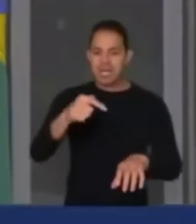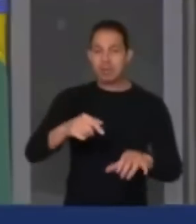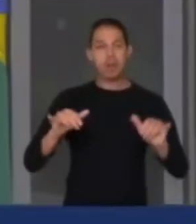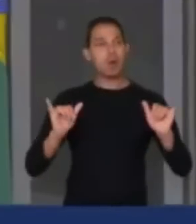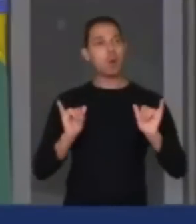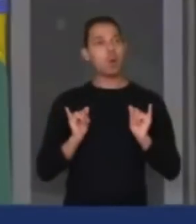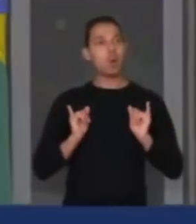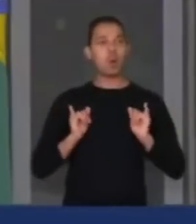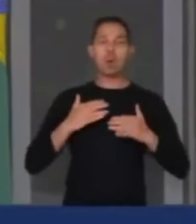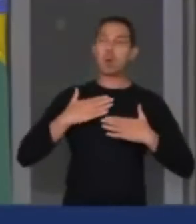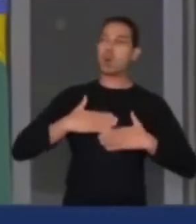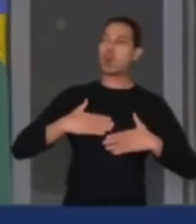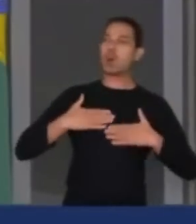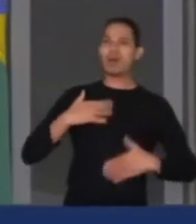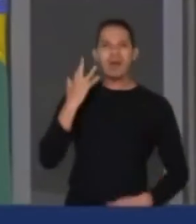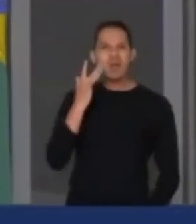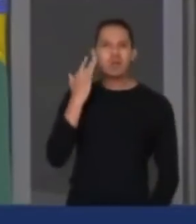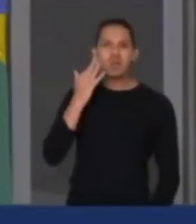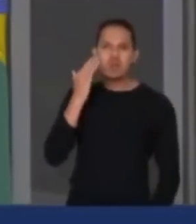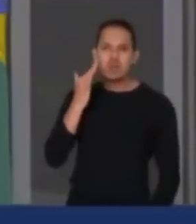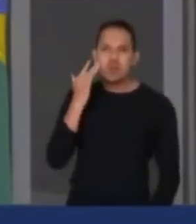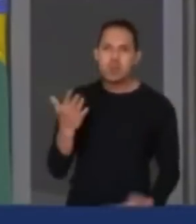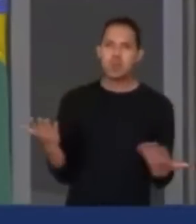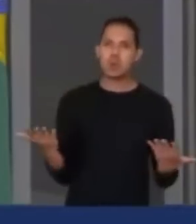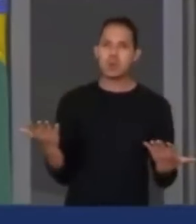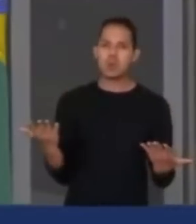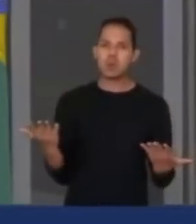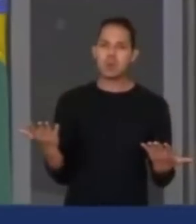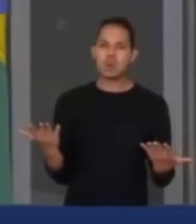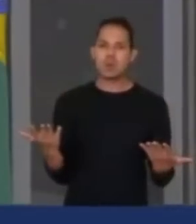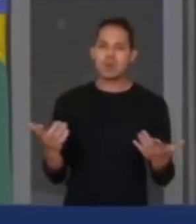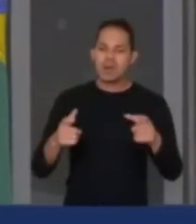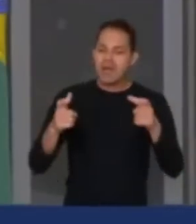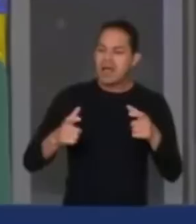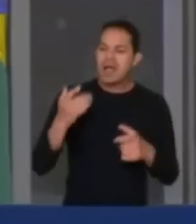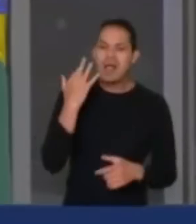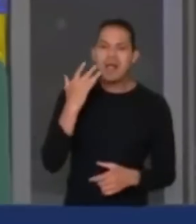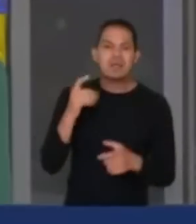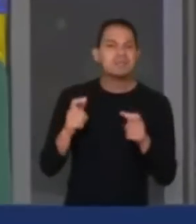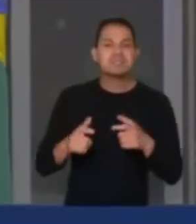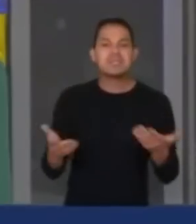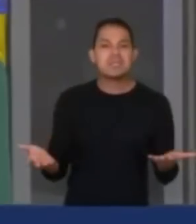faz nada senhor é um boneco do posto